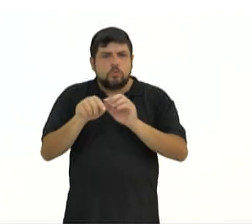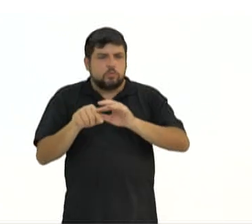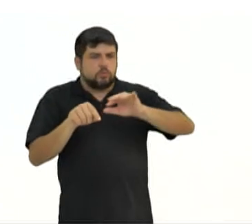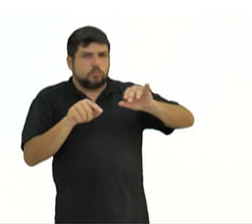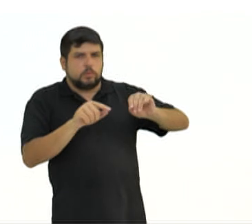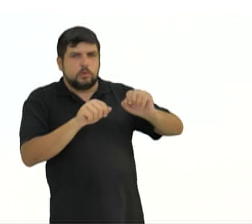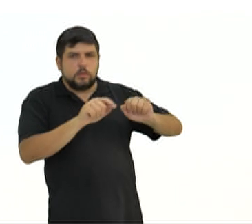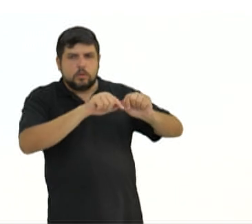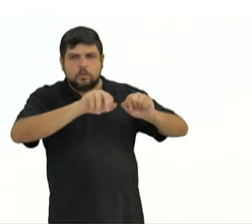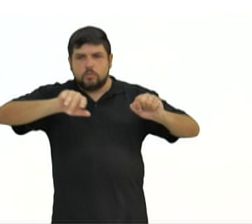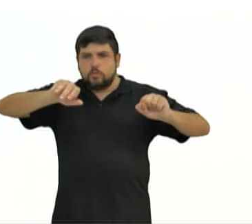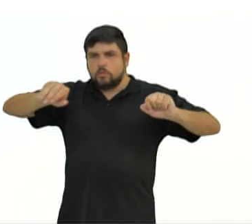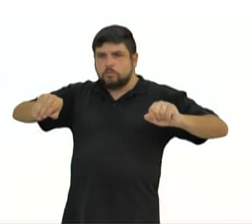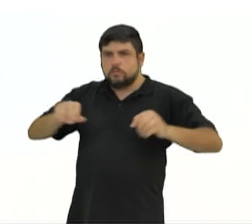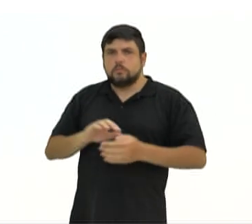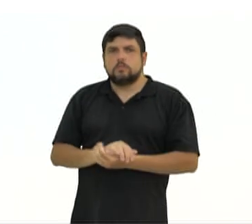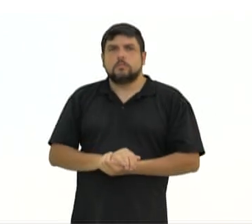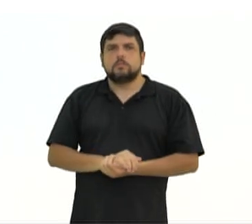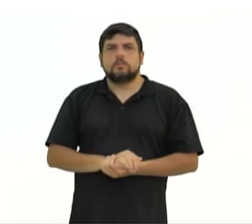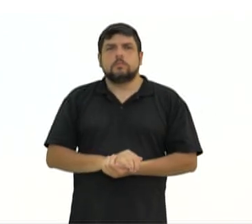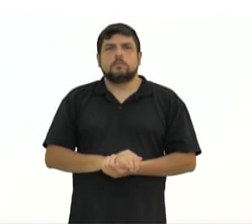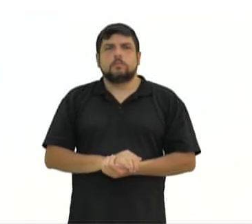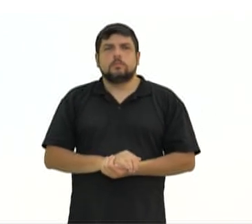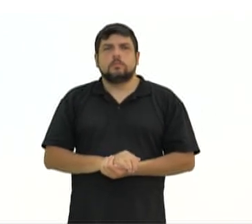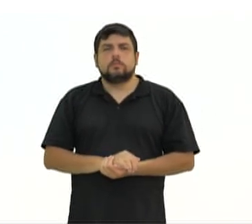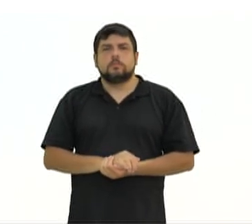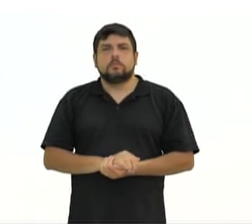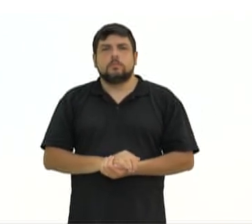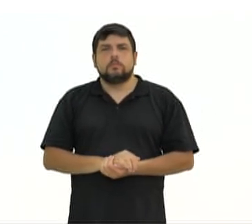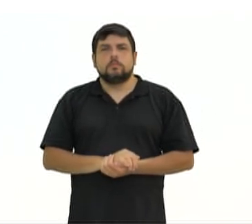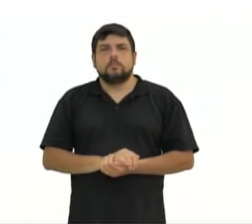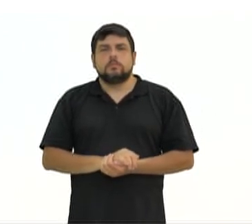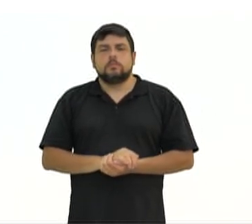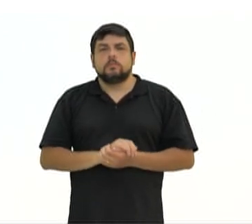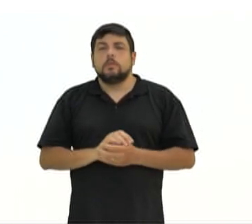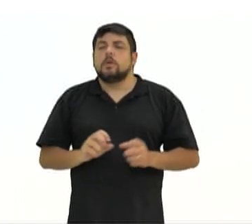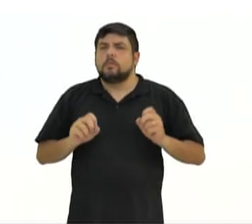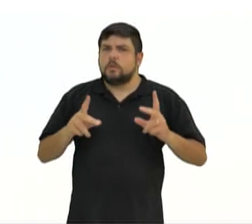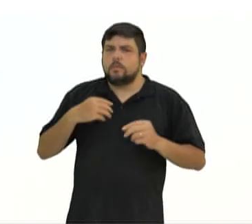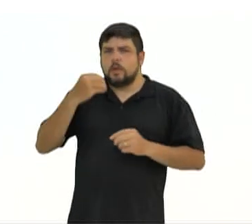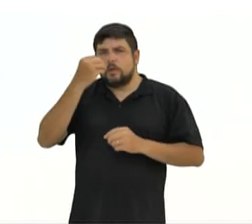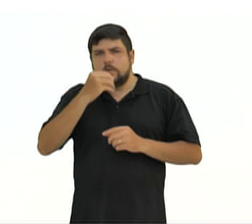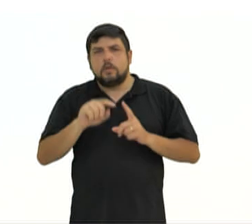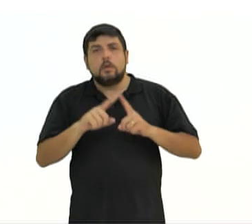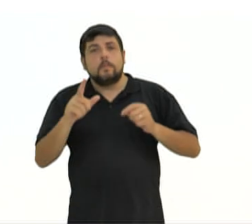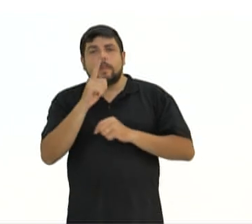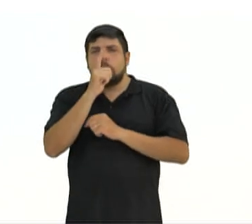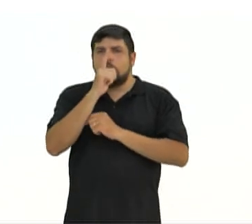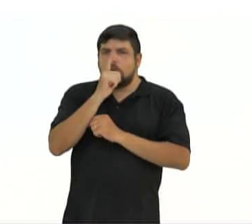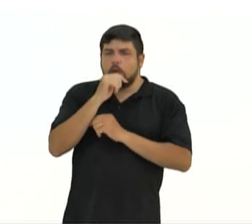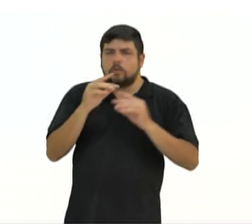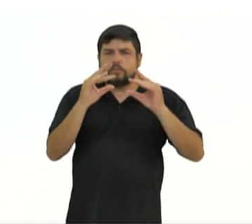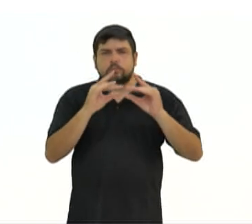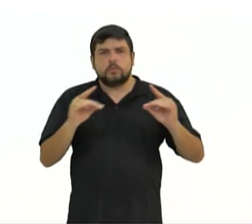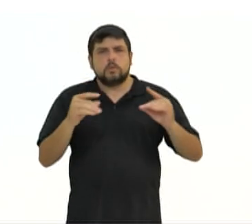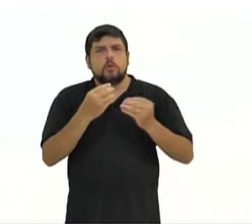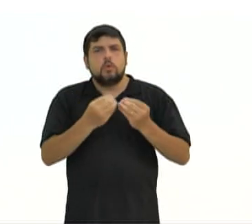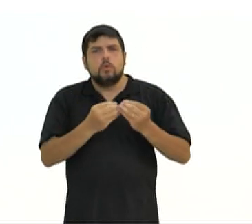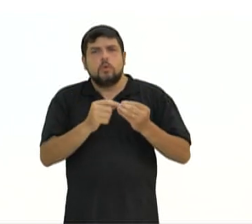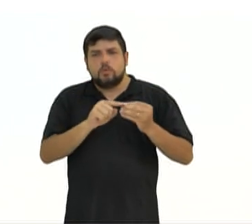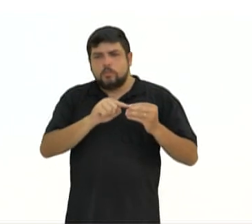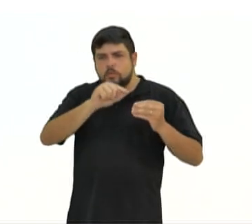separação na eletrólise. Apesar de muito fraca, a ionização da água ela vai competir com os íons da